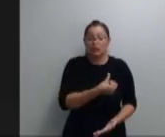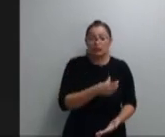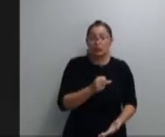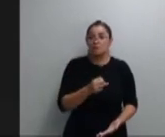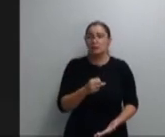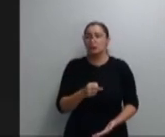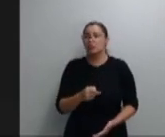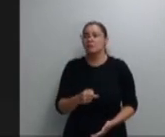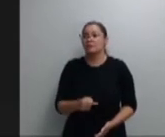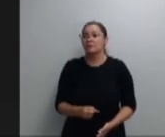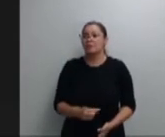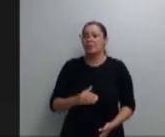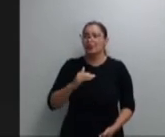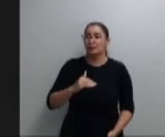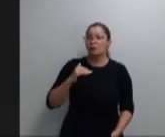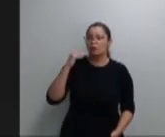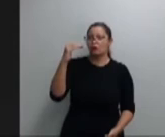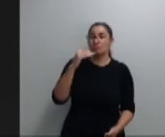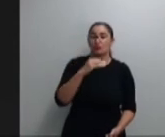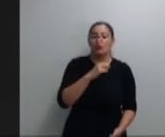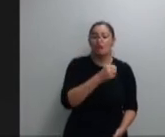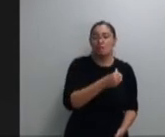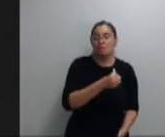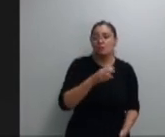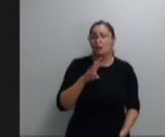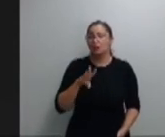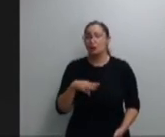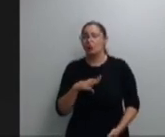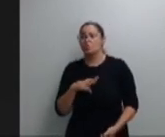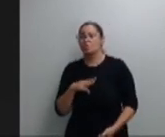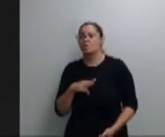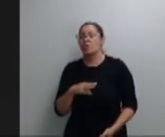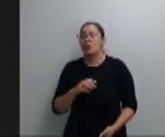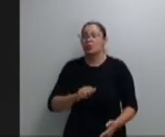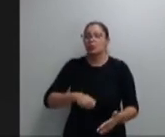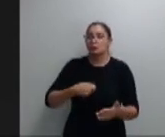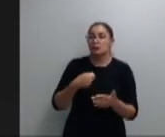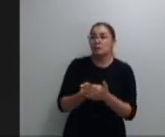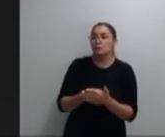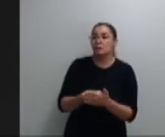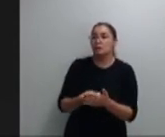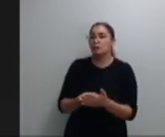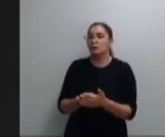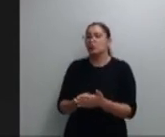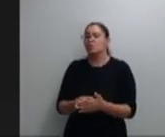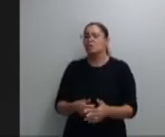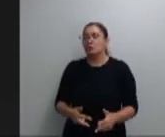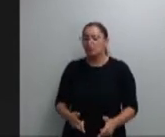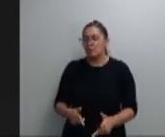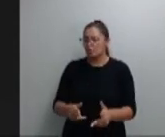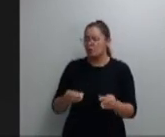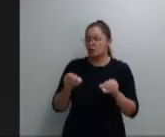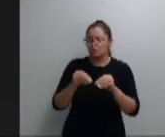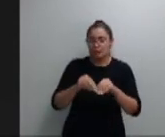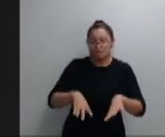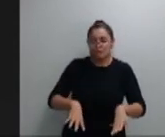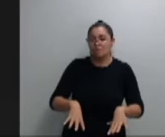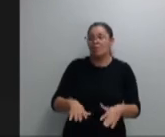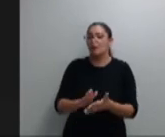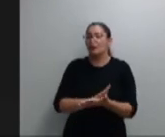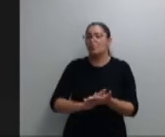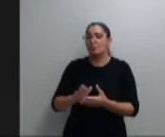superior a 6 milhões de um a ser aplicada pelo Cade sem prejuízo da abertura de processo